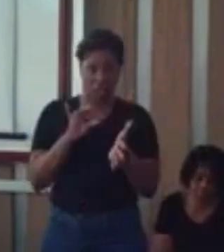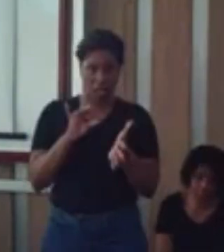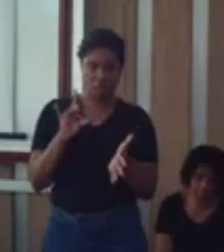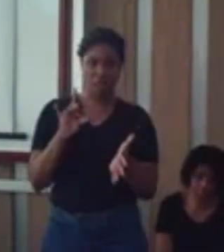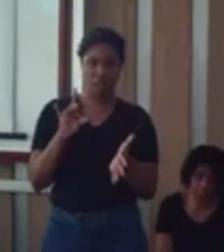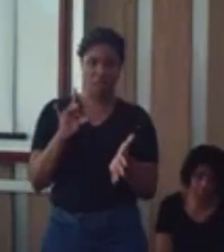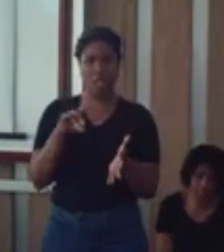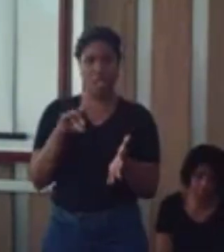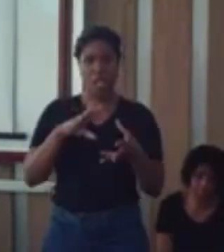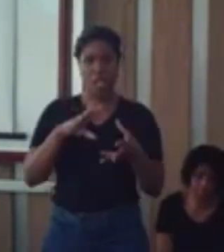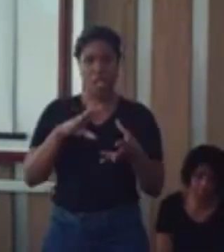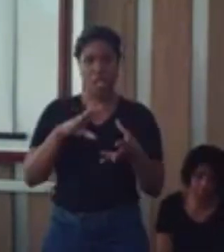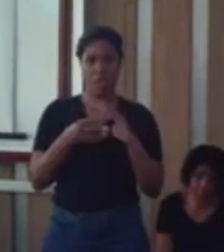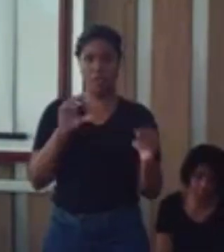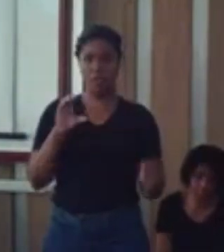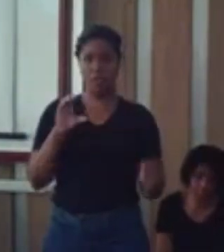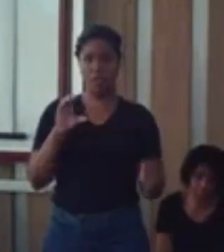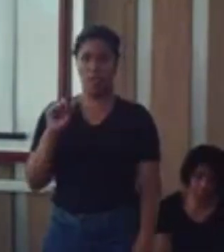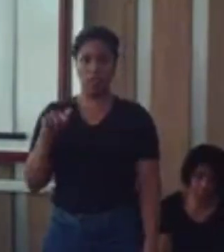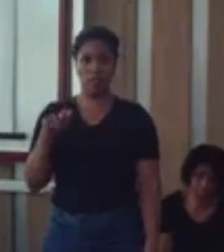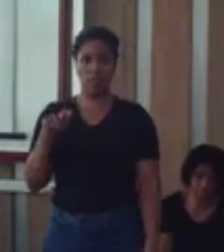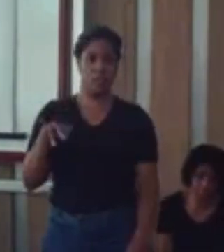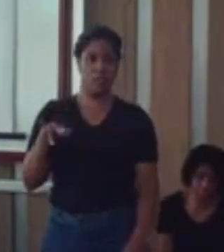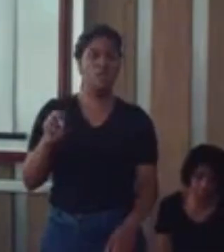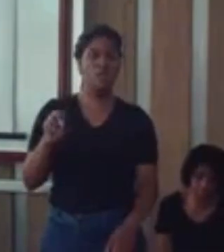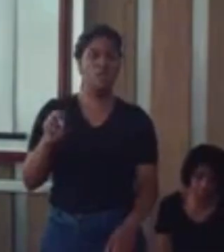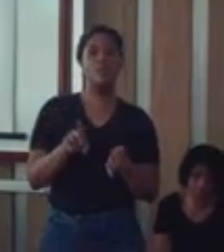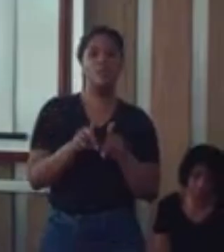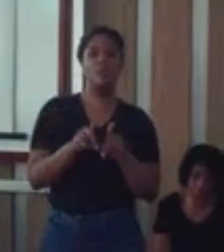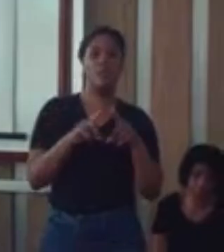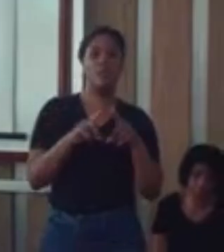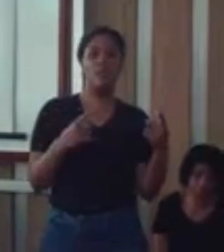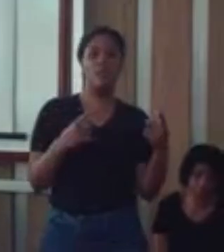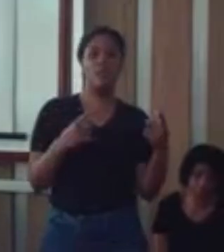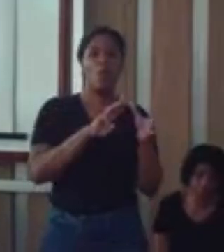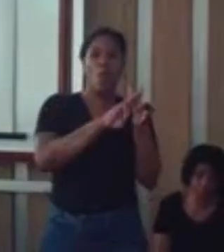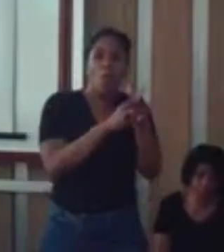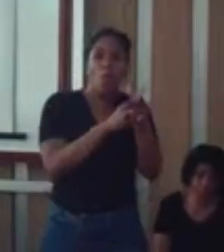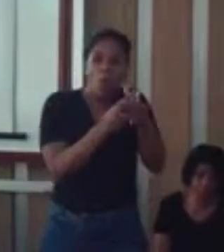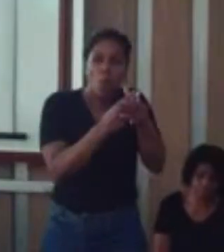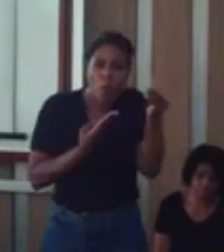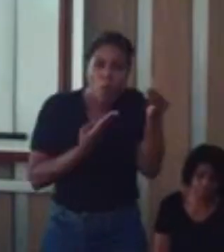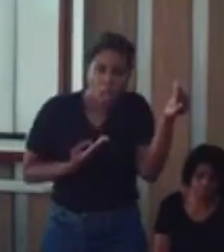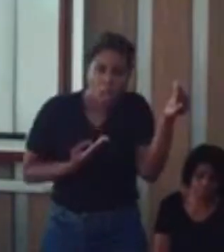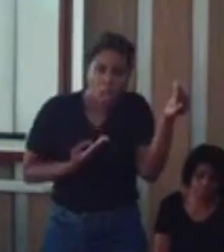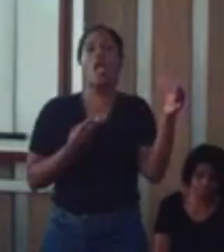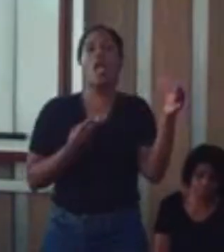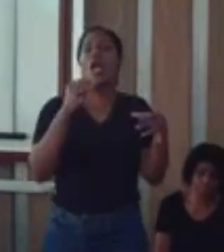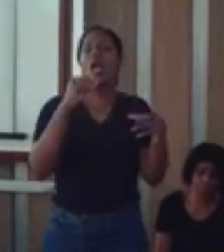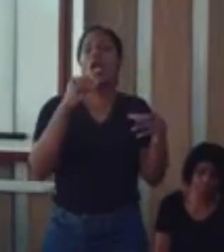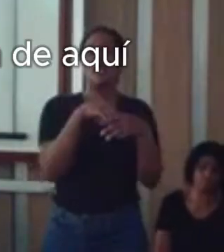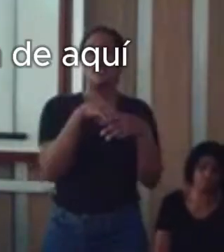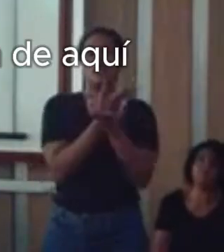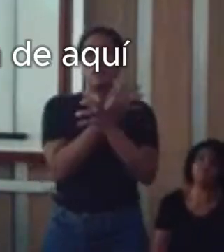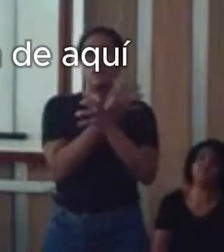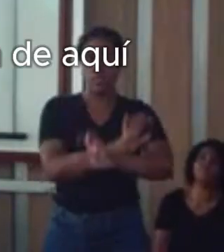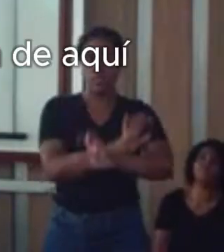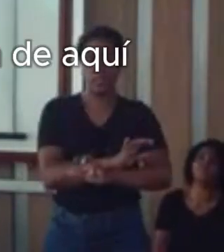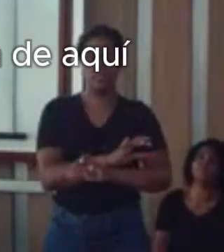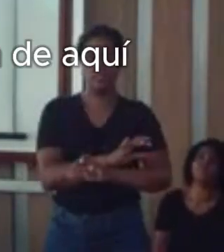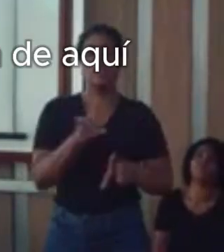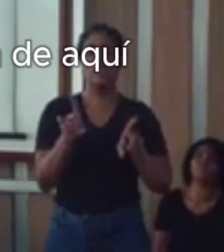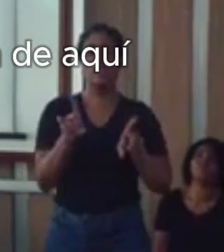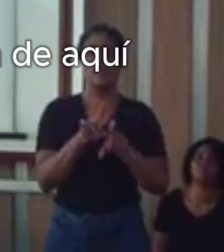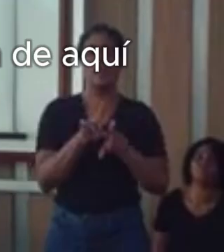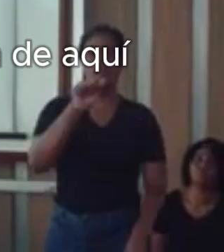uma fibra colágeno e como que é um microfilamento do esqueleto de dentro da célula. E a laminina é a mesma